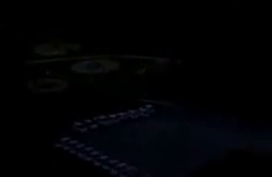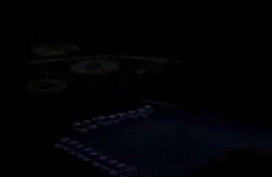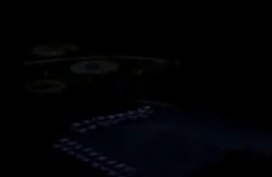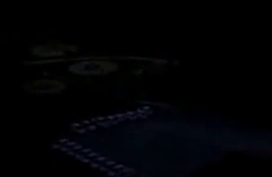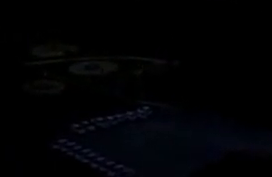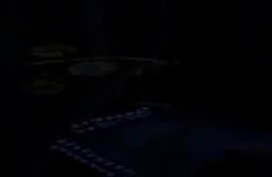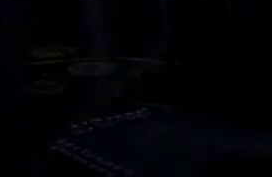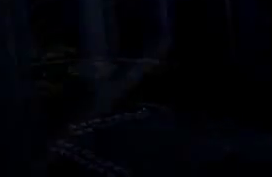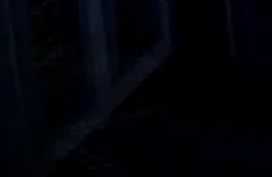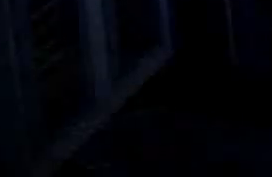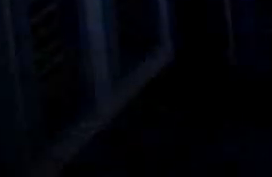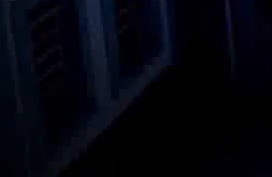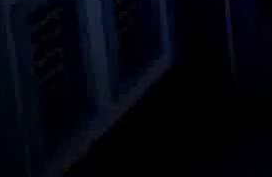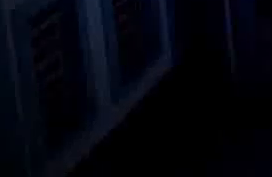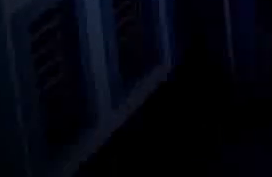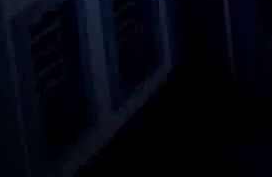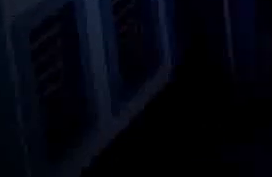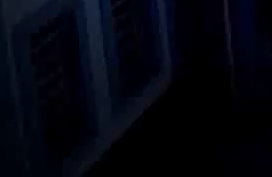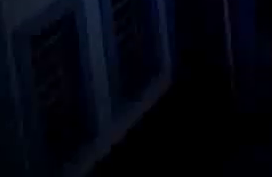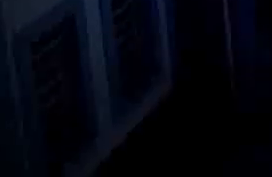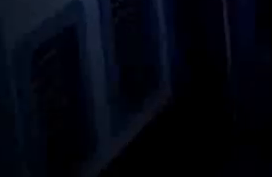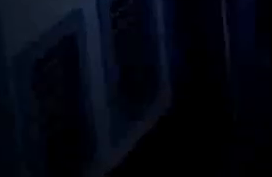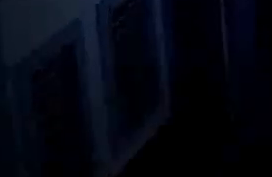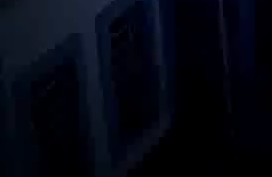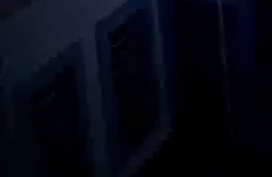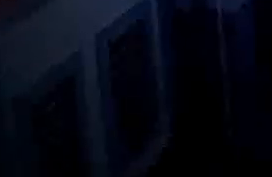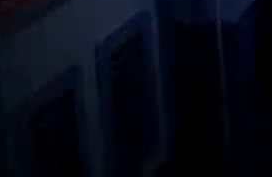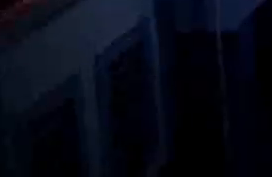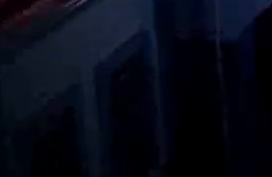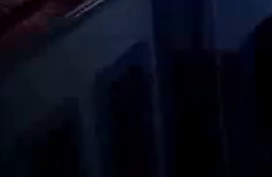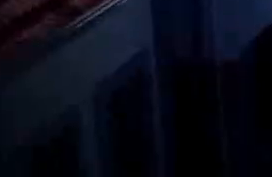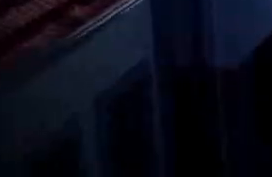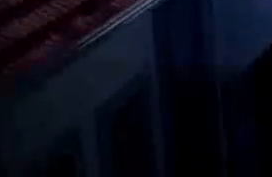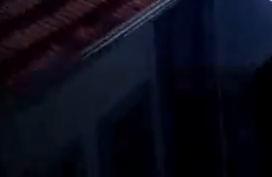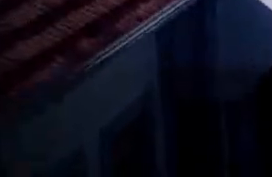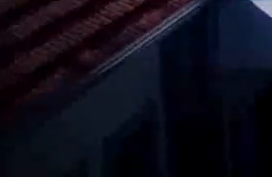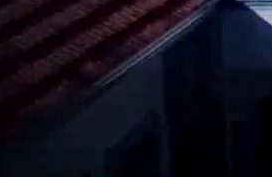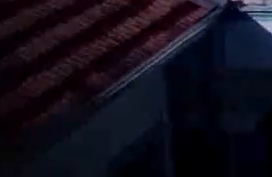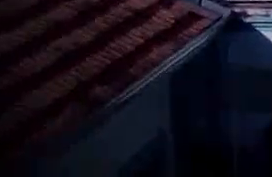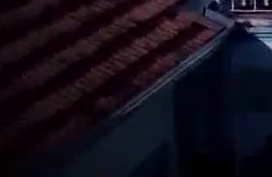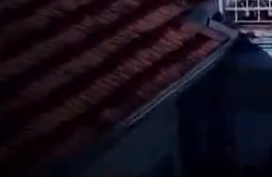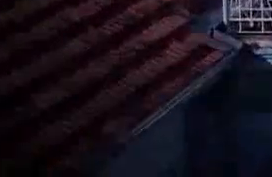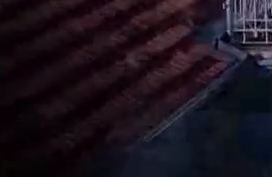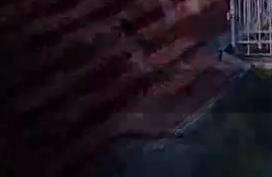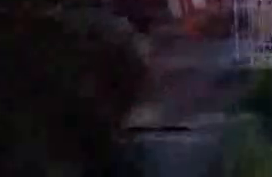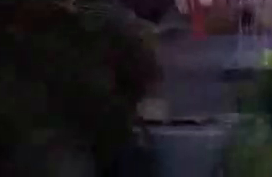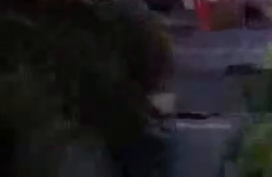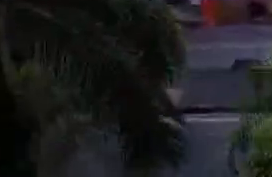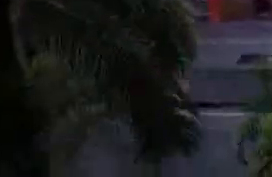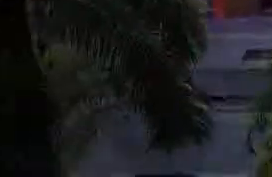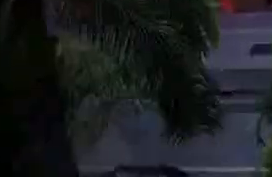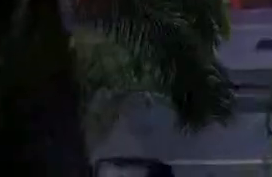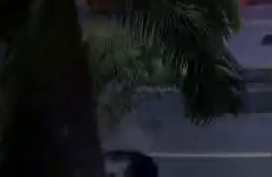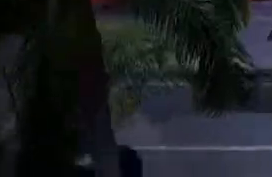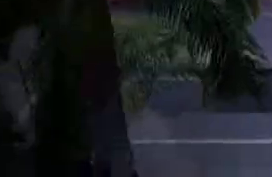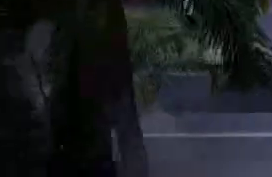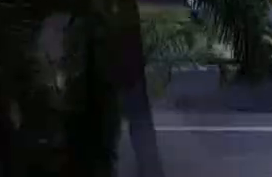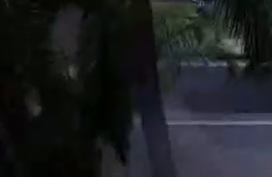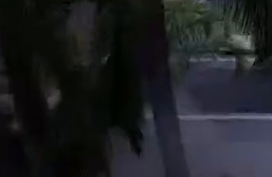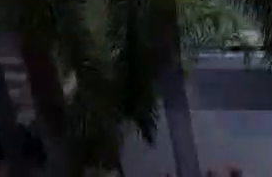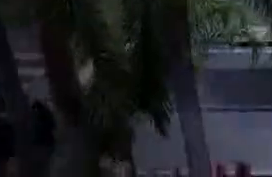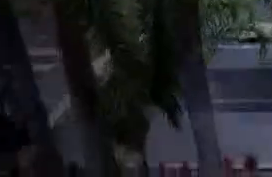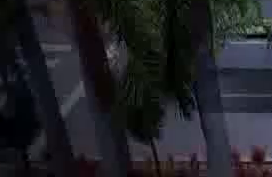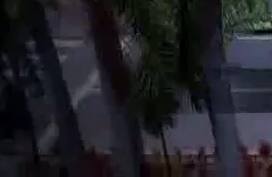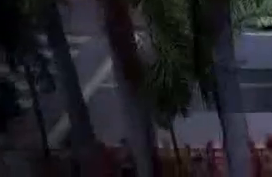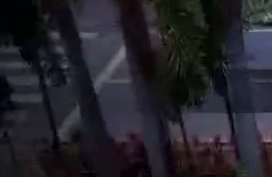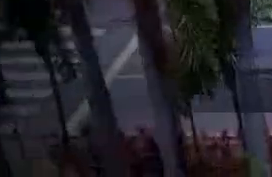glória no passado mas ées das Justiça clava forte terás que o filho teu